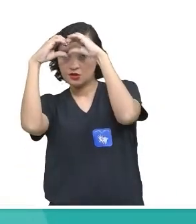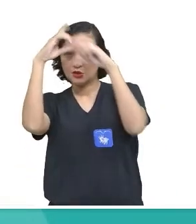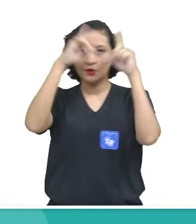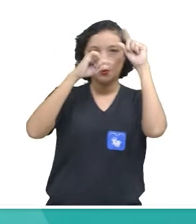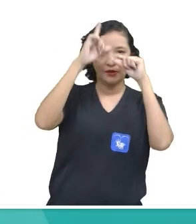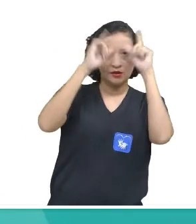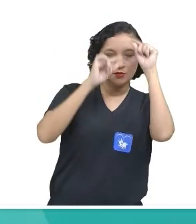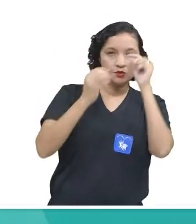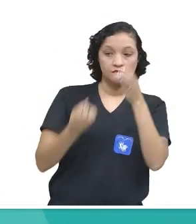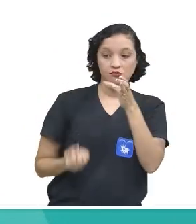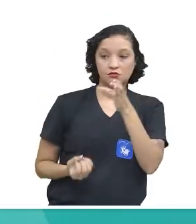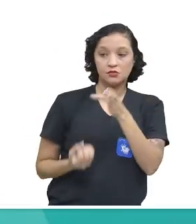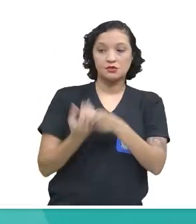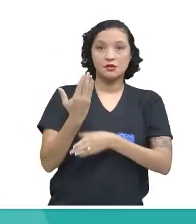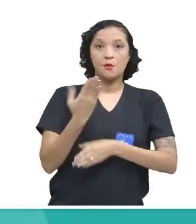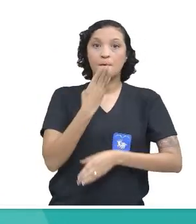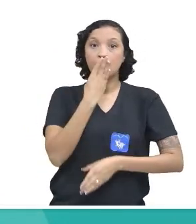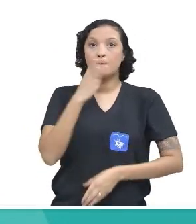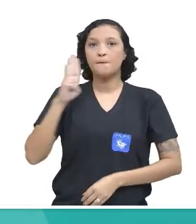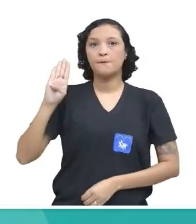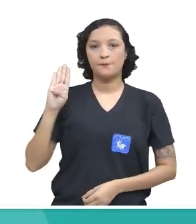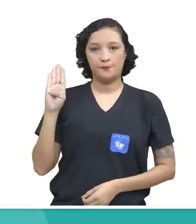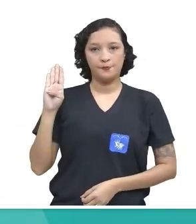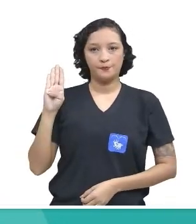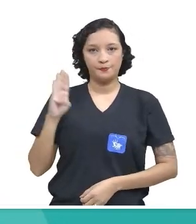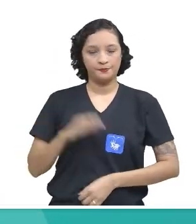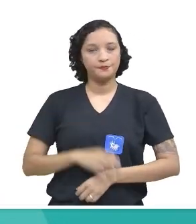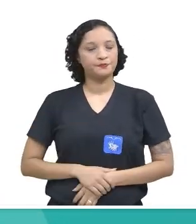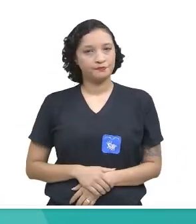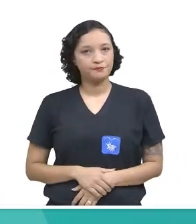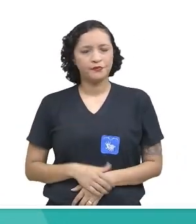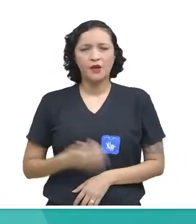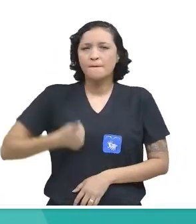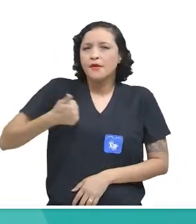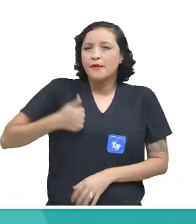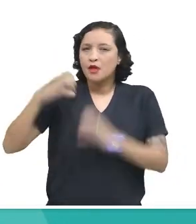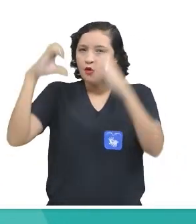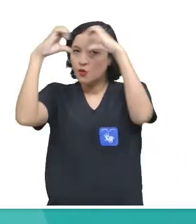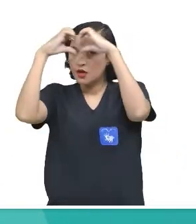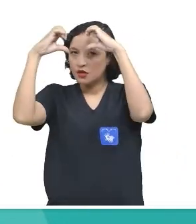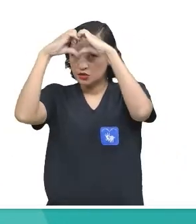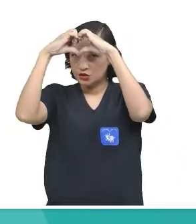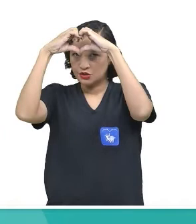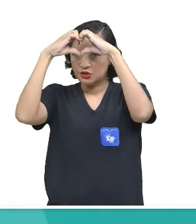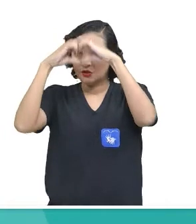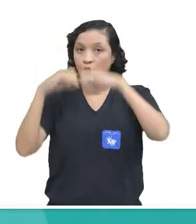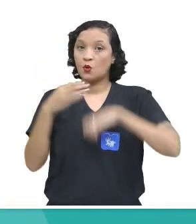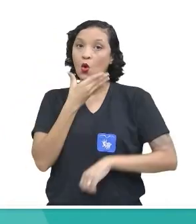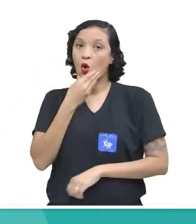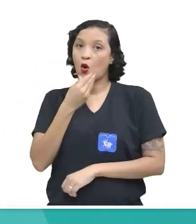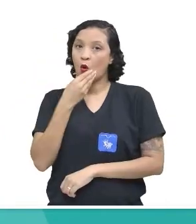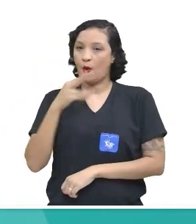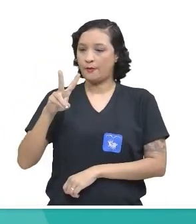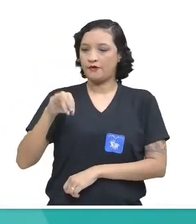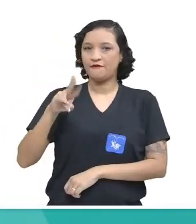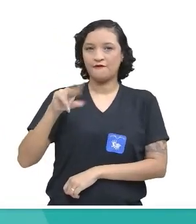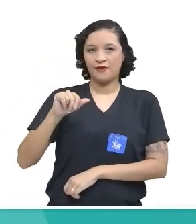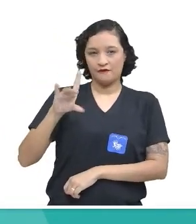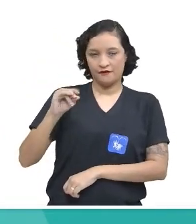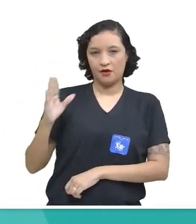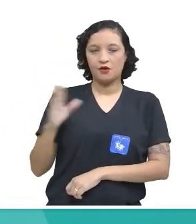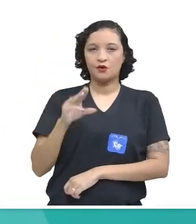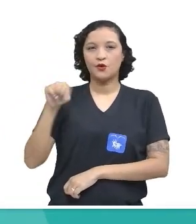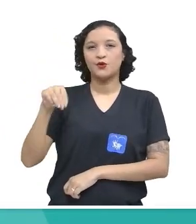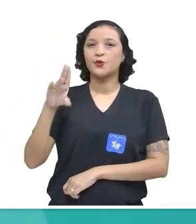nasceram de uma promessa, né? Primeiro, o boi Garantido, de uma promessa do Lindolfo Monteverde, né? Ele, quando